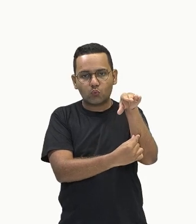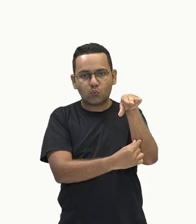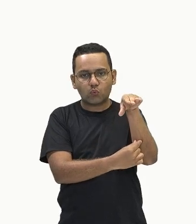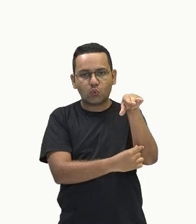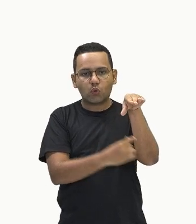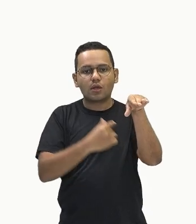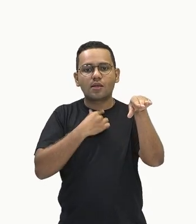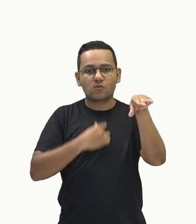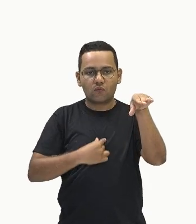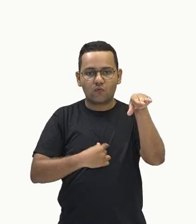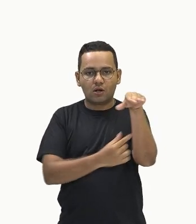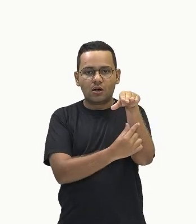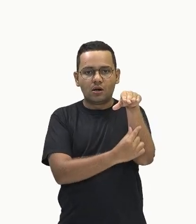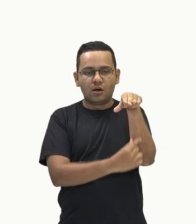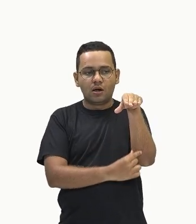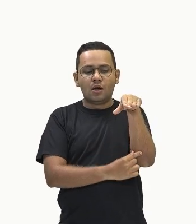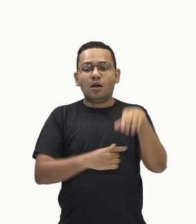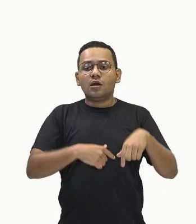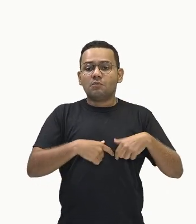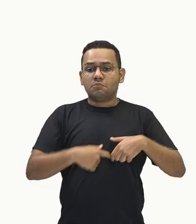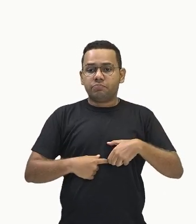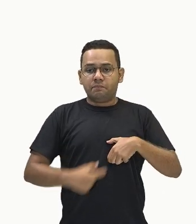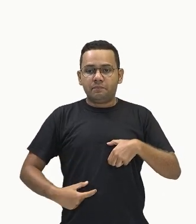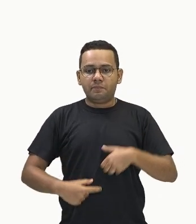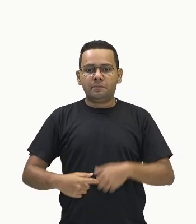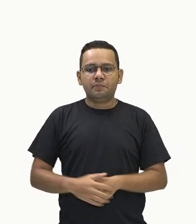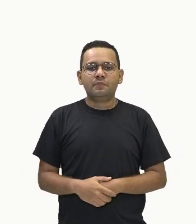chegando até o estômago,